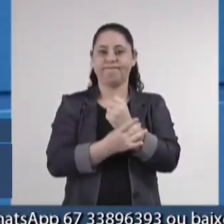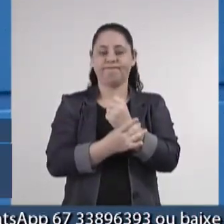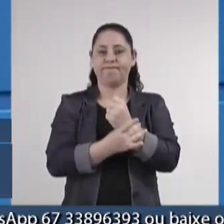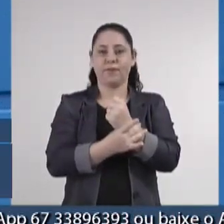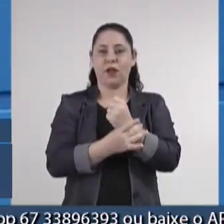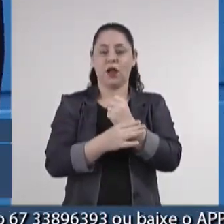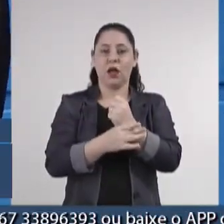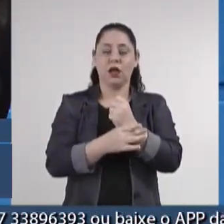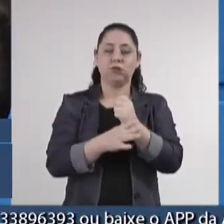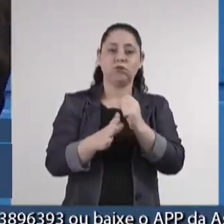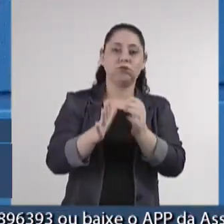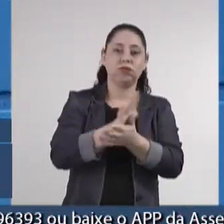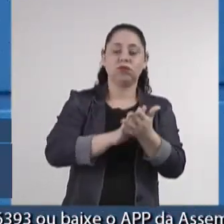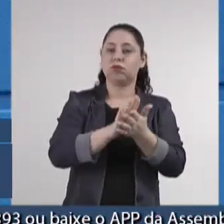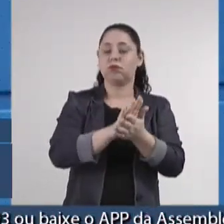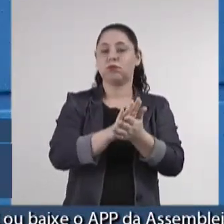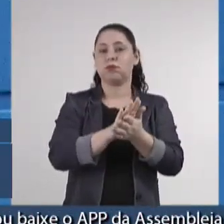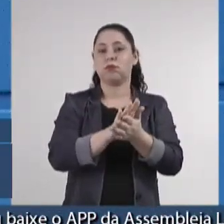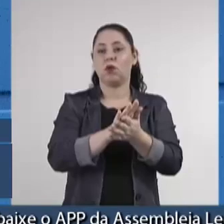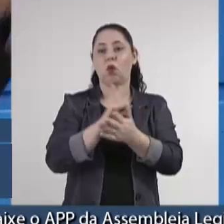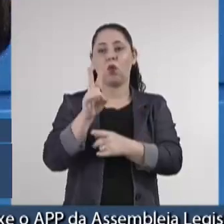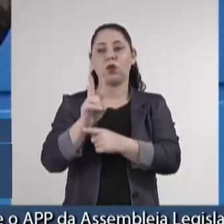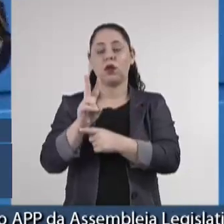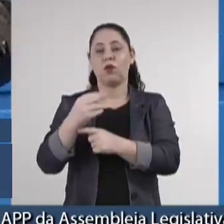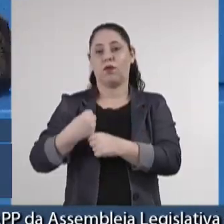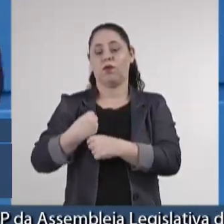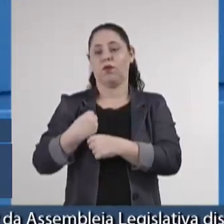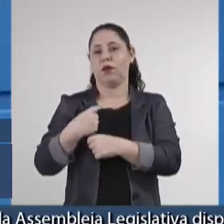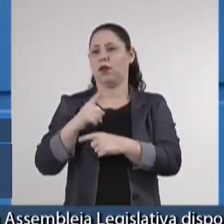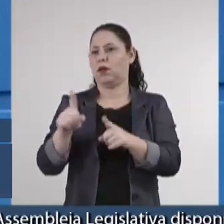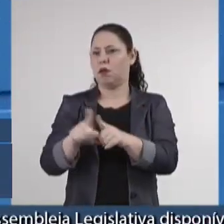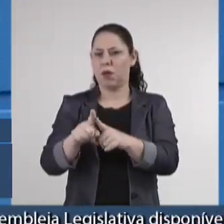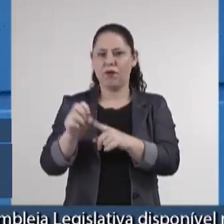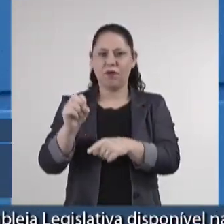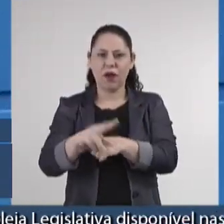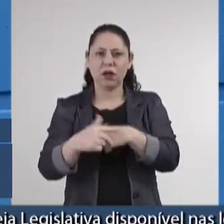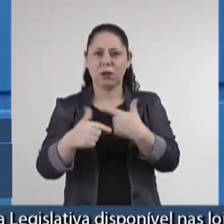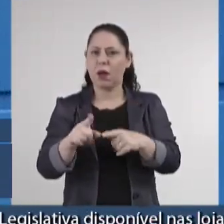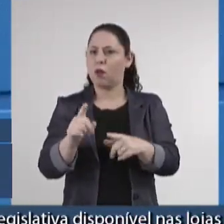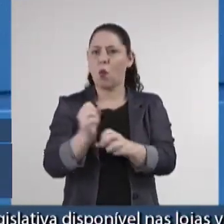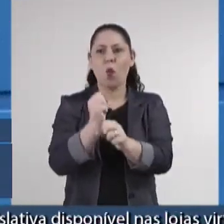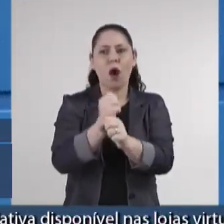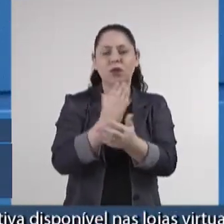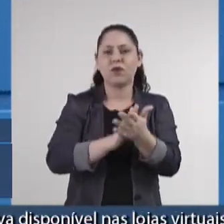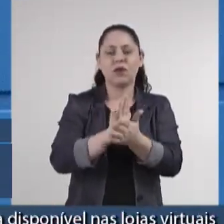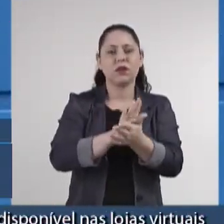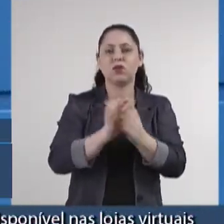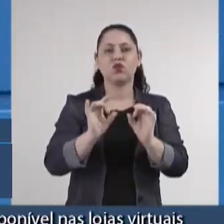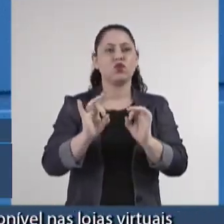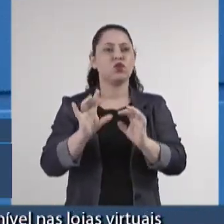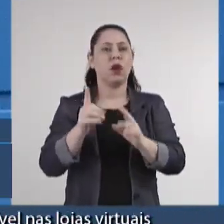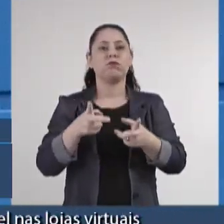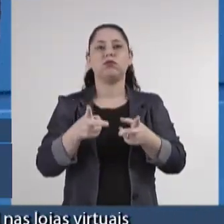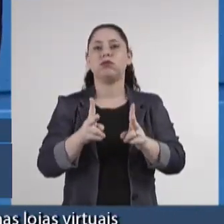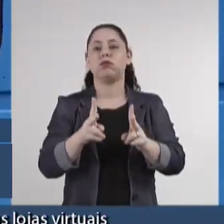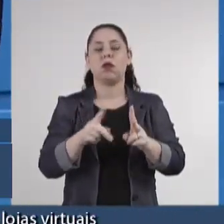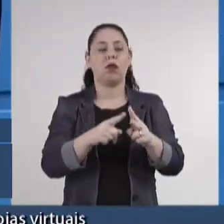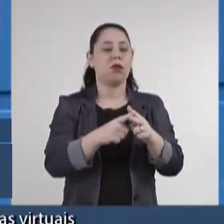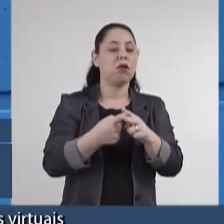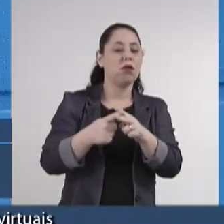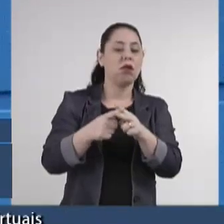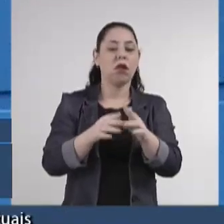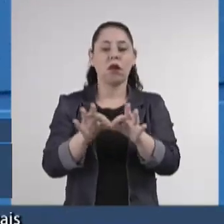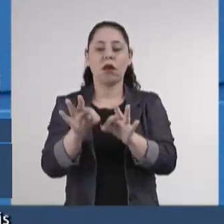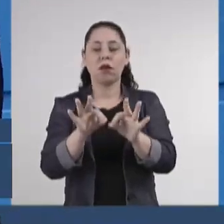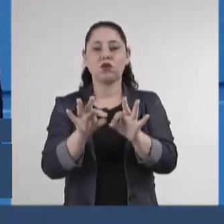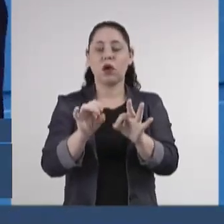não está assegurando a segurança, não está preservando vidas e muito menos gerando emprego, porque não vamos ter as obras, vai ter simplesmente a manutenção. Então, eu